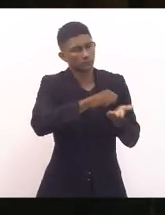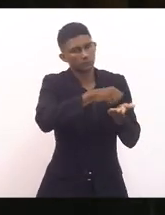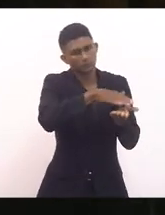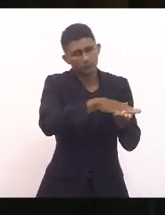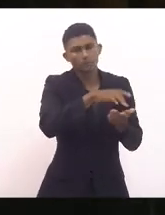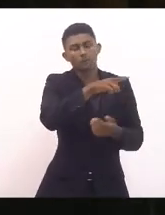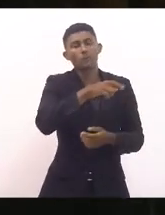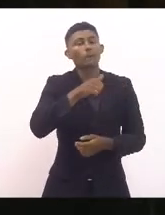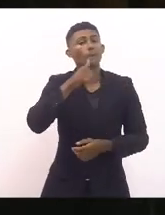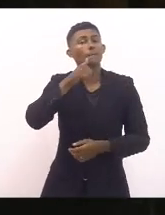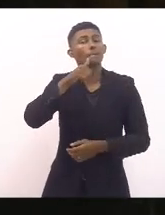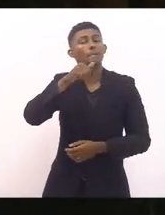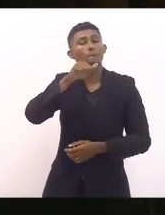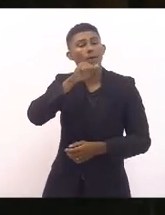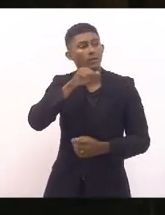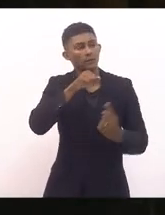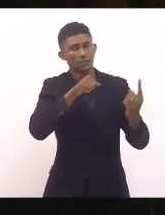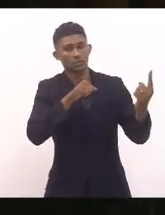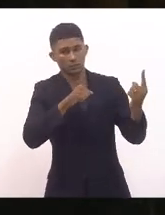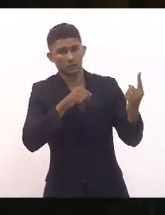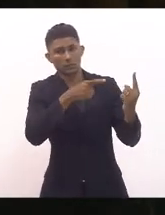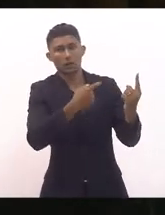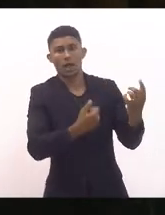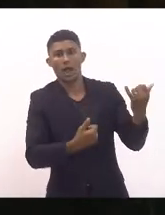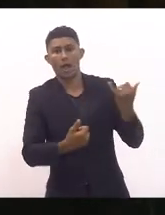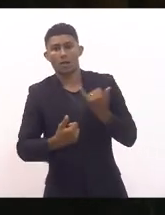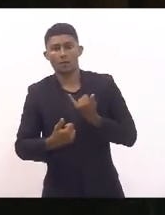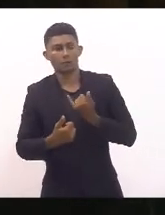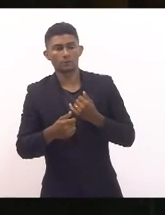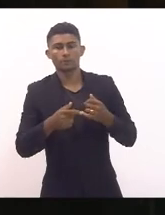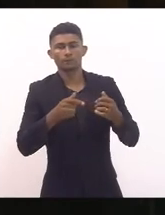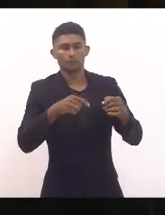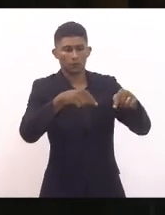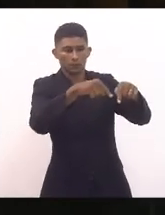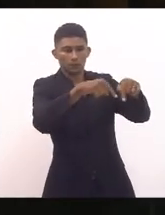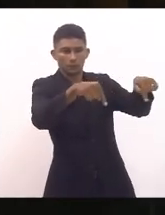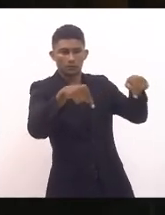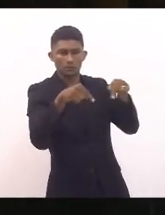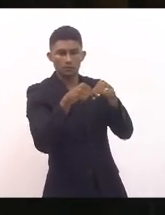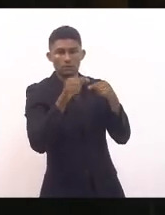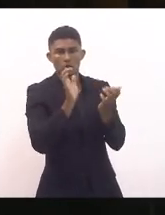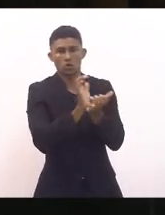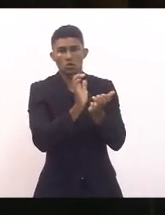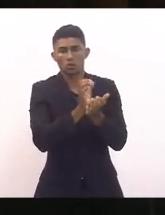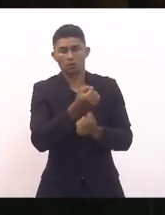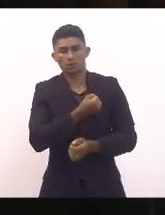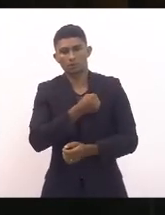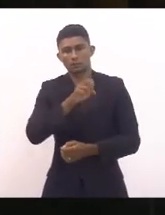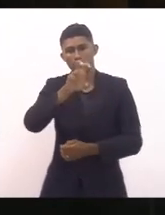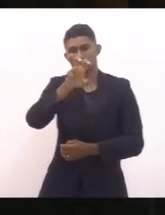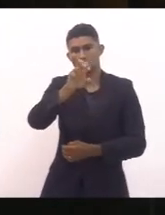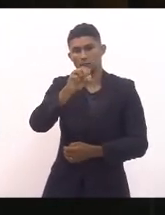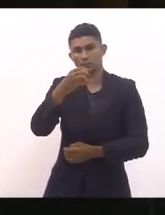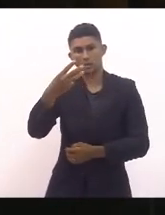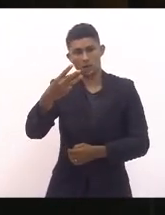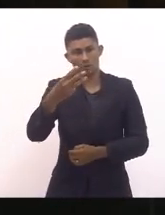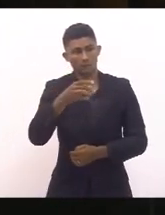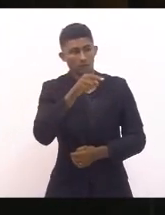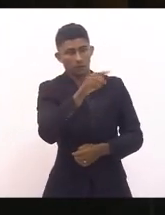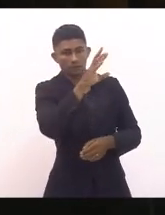mãe, onde as crianças de uma turma, turma 503, a